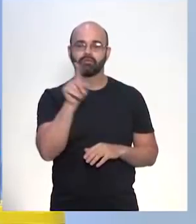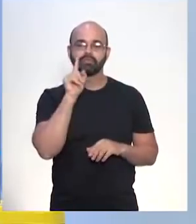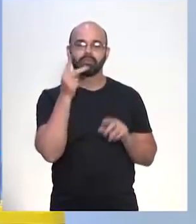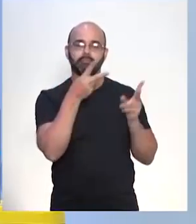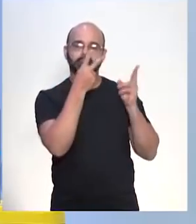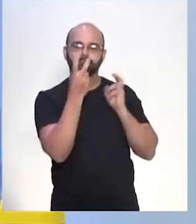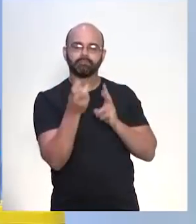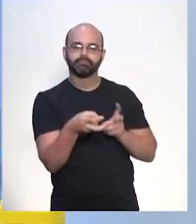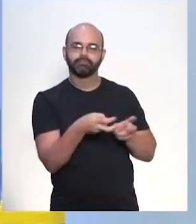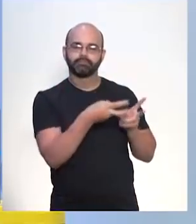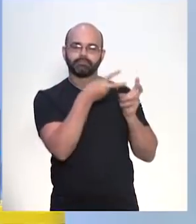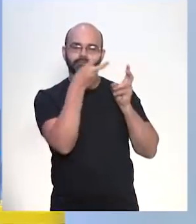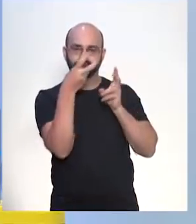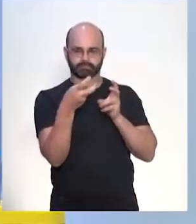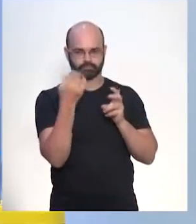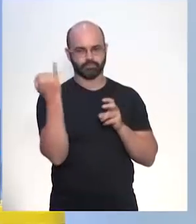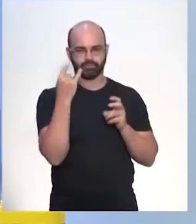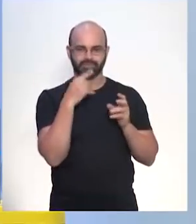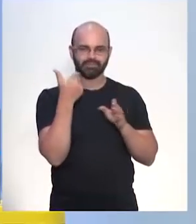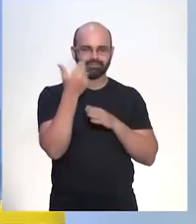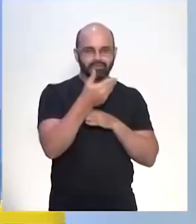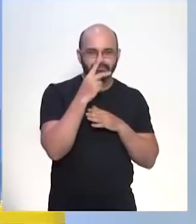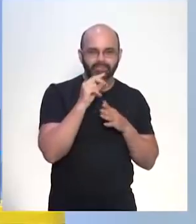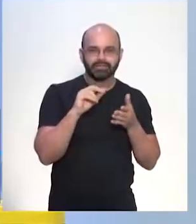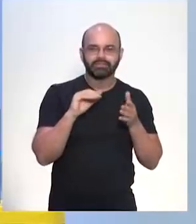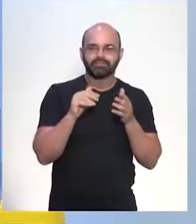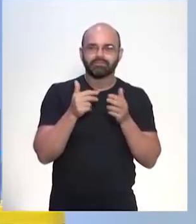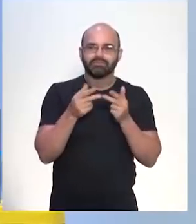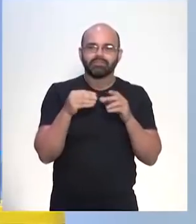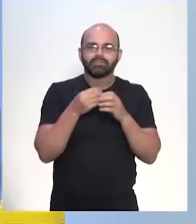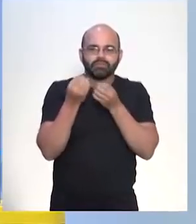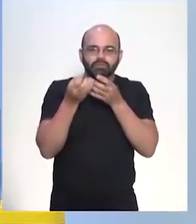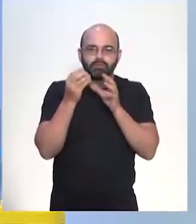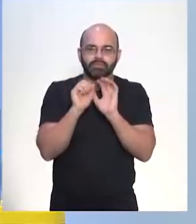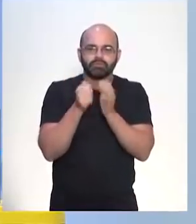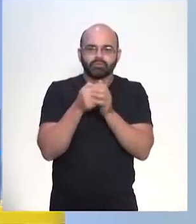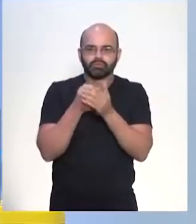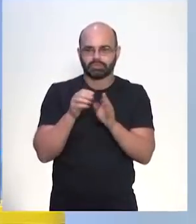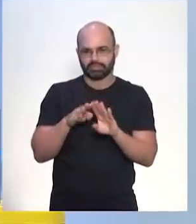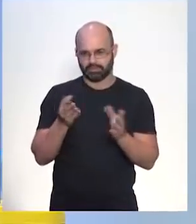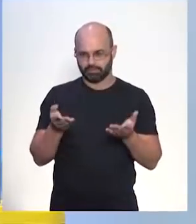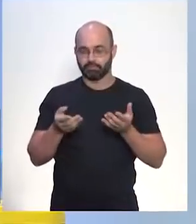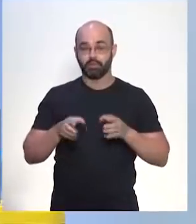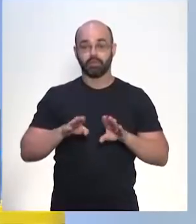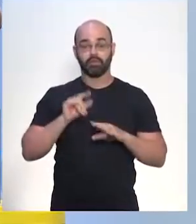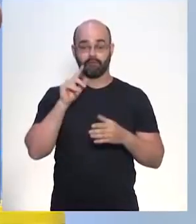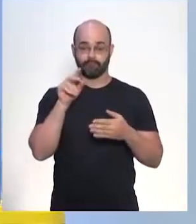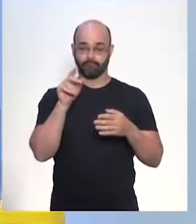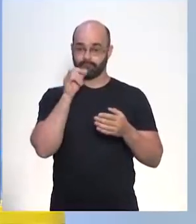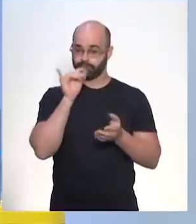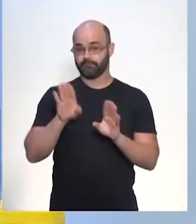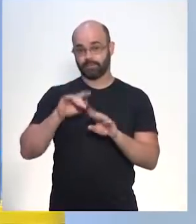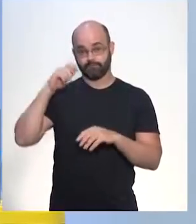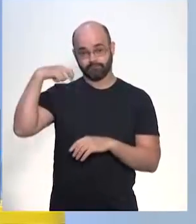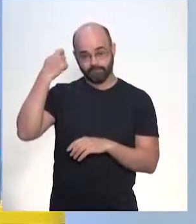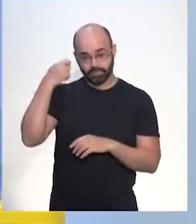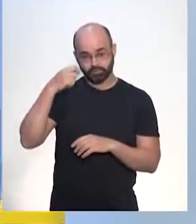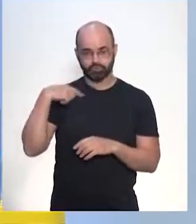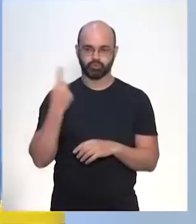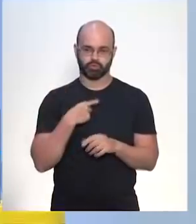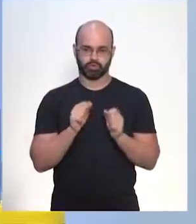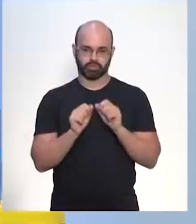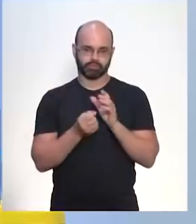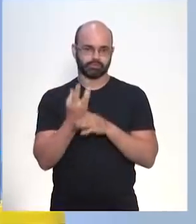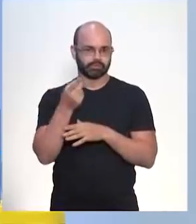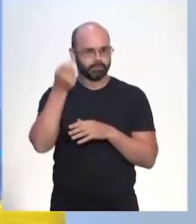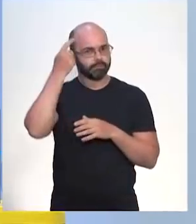Entender os mecanismos que estão ali por trás. Não só imagens, como os vídeos também. Então, a gente vai trabalhar com vídeo. Então, vai pensando aí na produção de uma